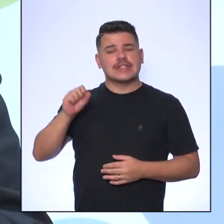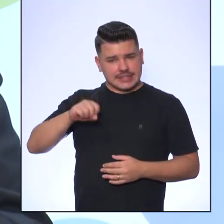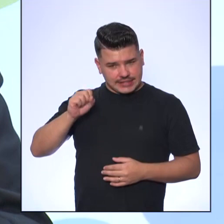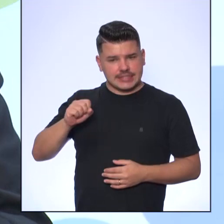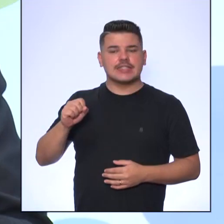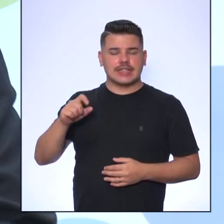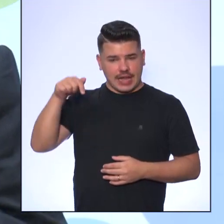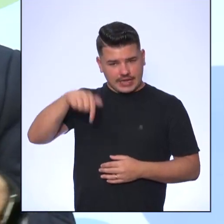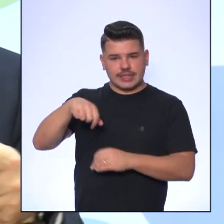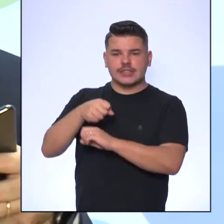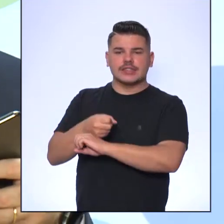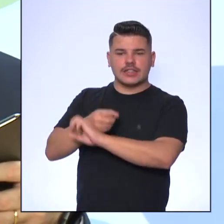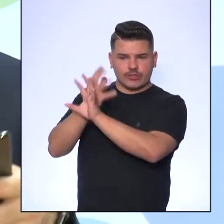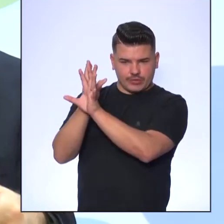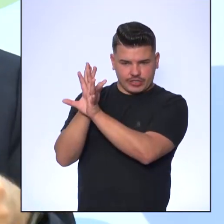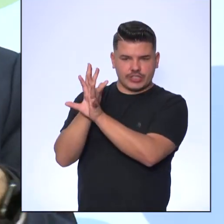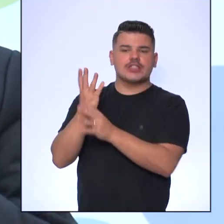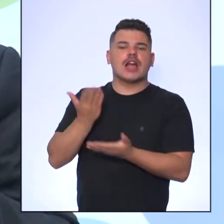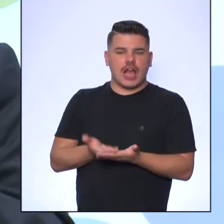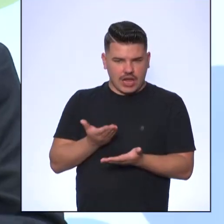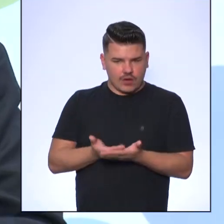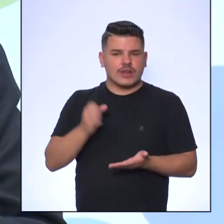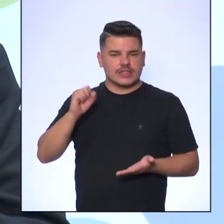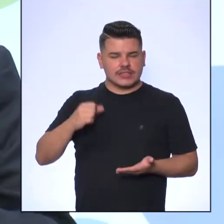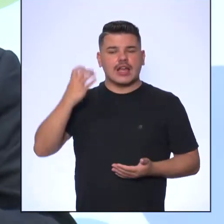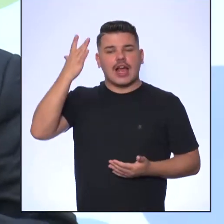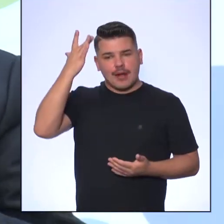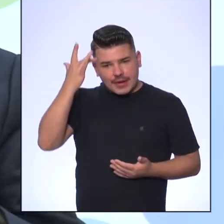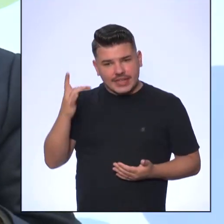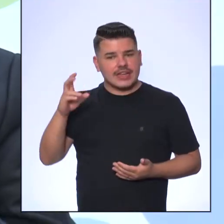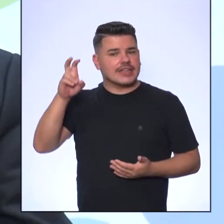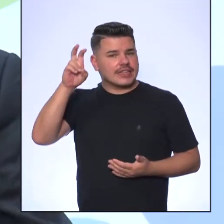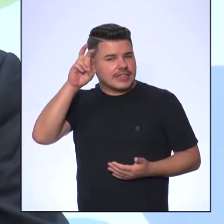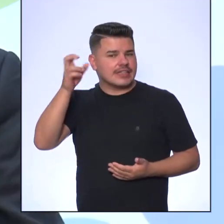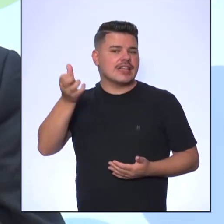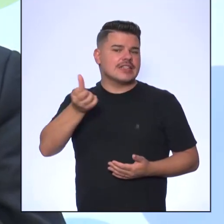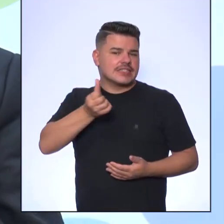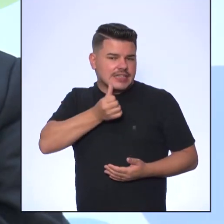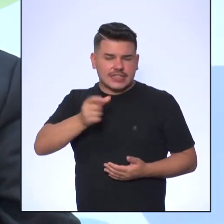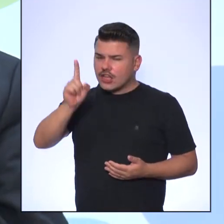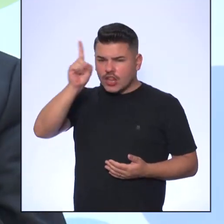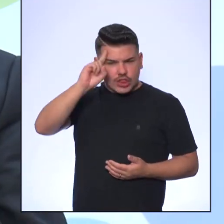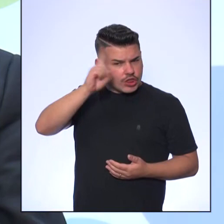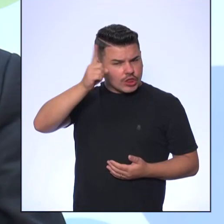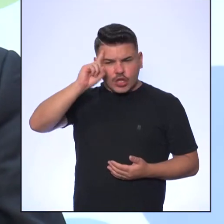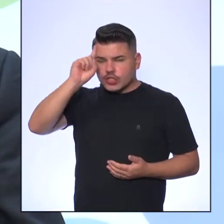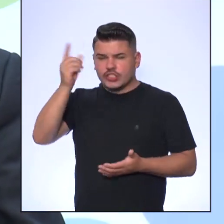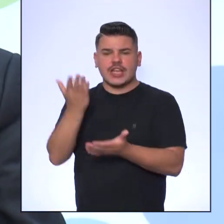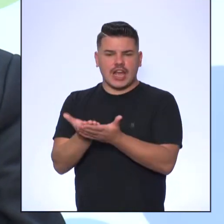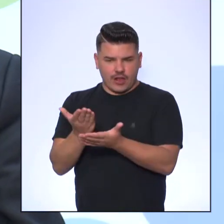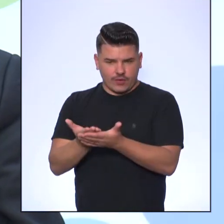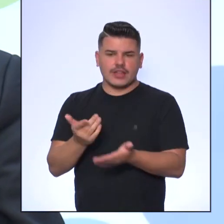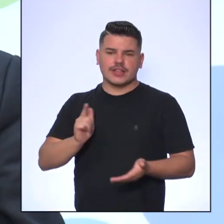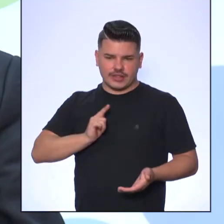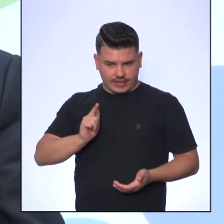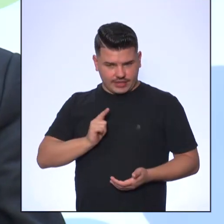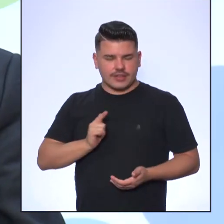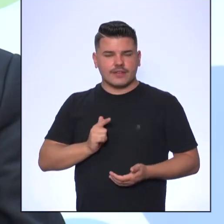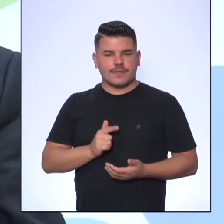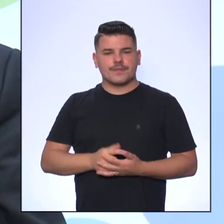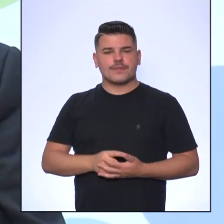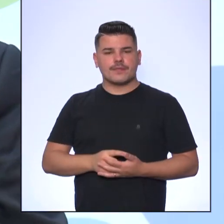no Centro de Mídias. Amanhã, quinta, sexta-feira, todos os dias. Nós vamos ter